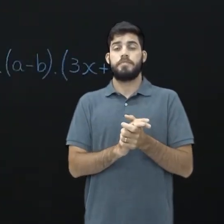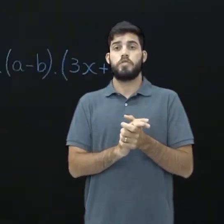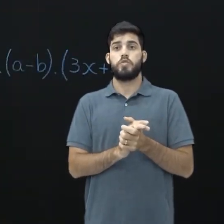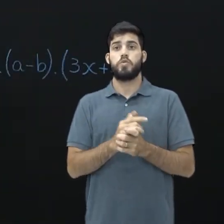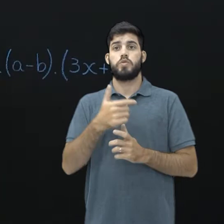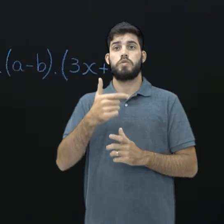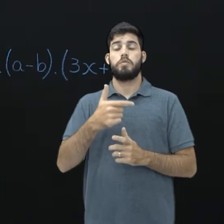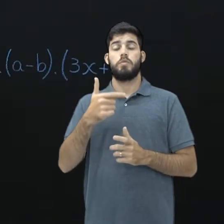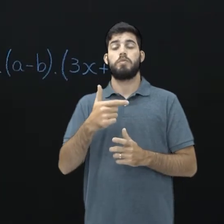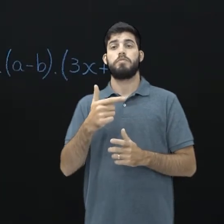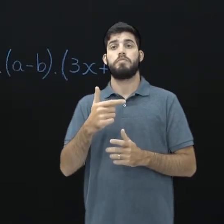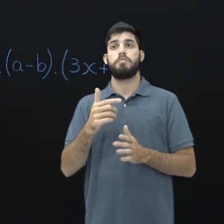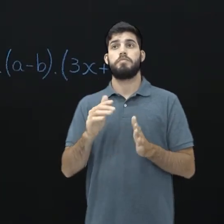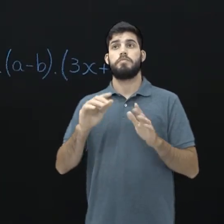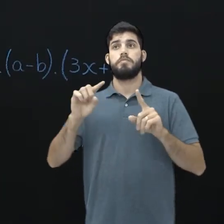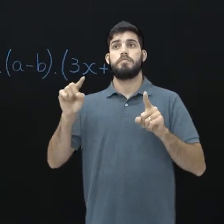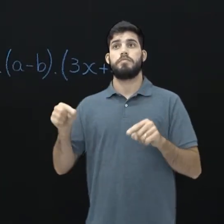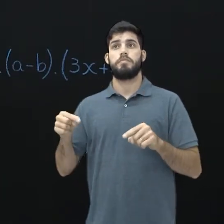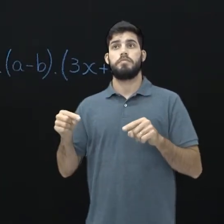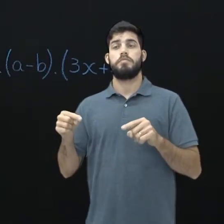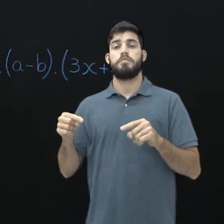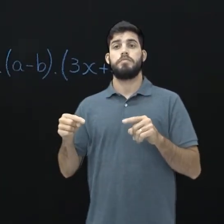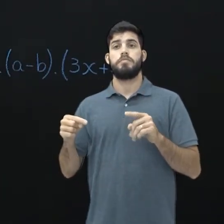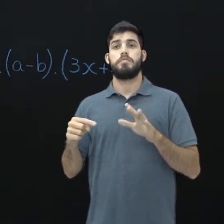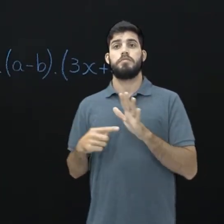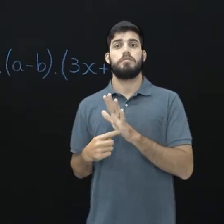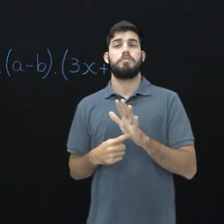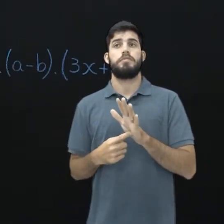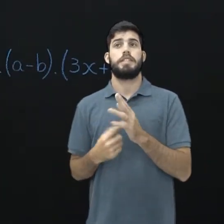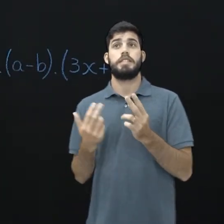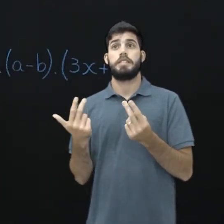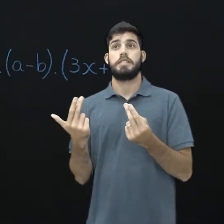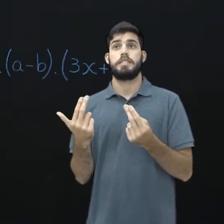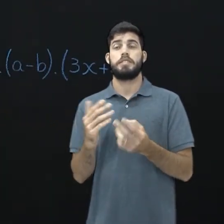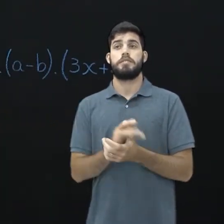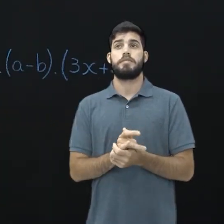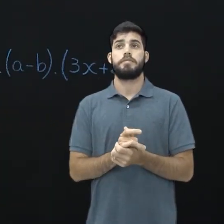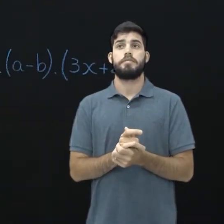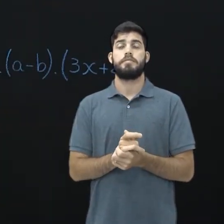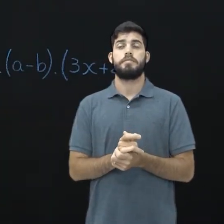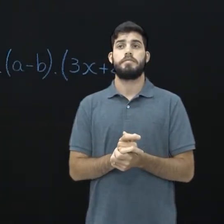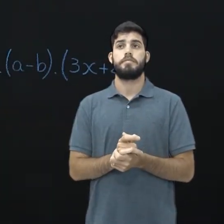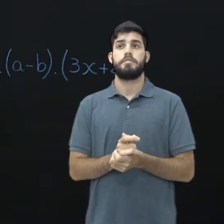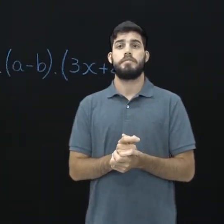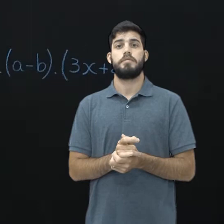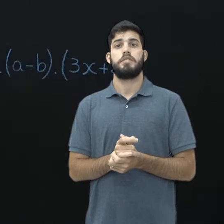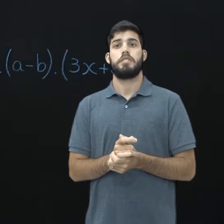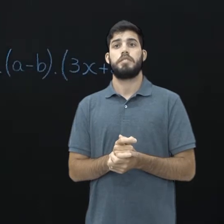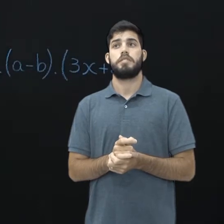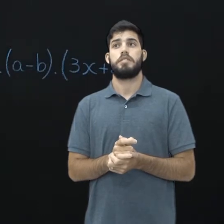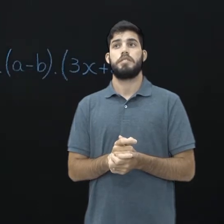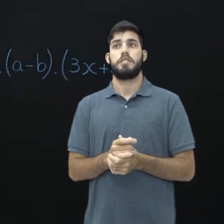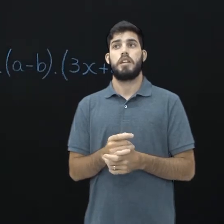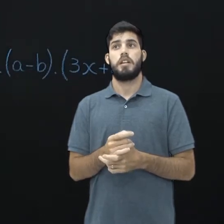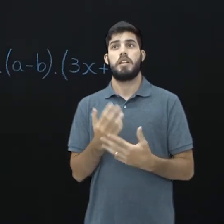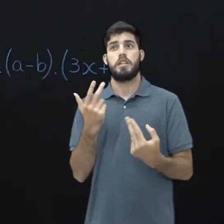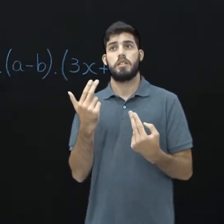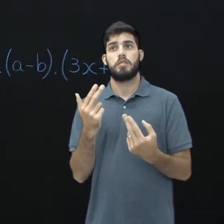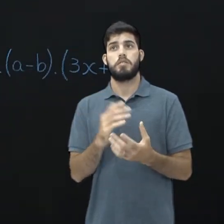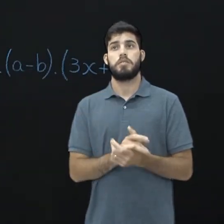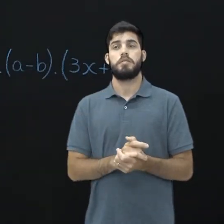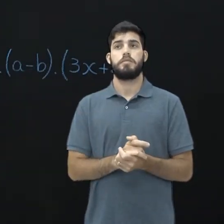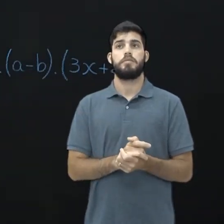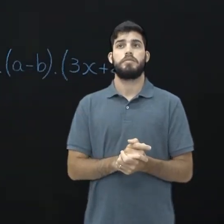parênteses aparece a mesma coisa. Que mesma coisa é essa? Aparece a mesma situação de fatoração,